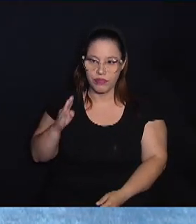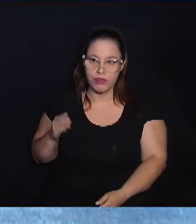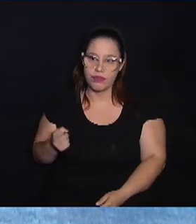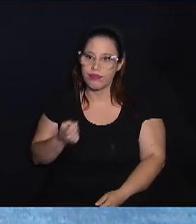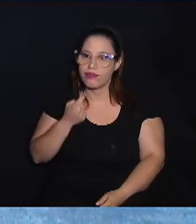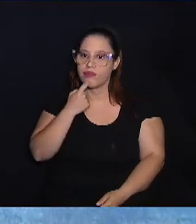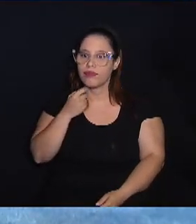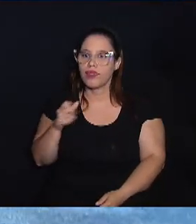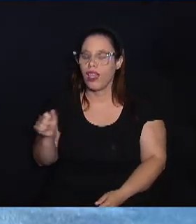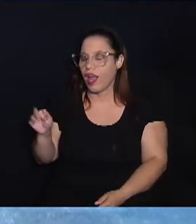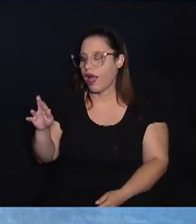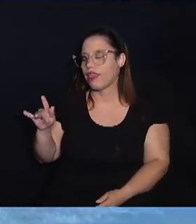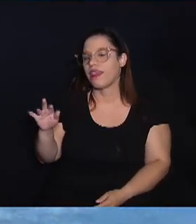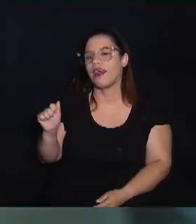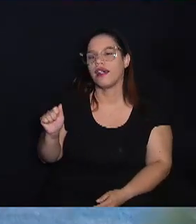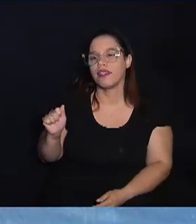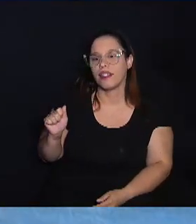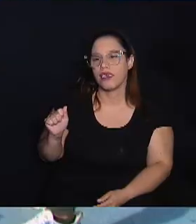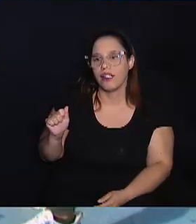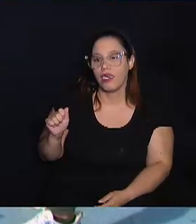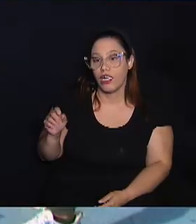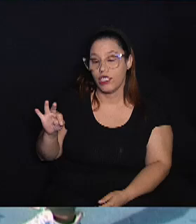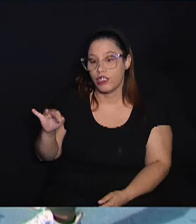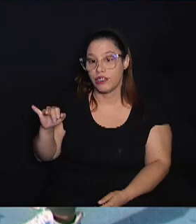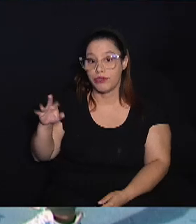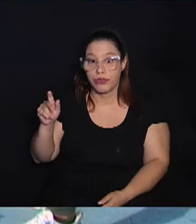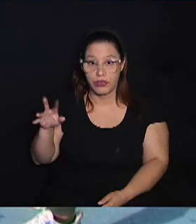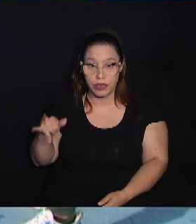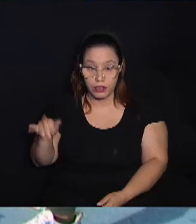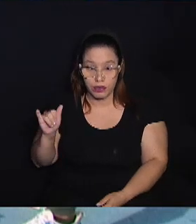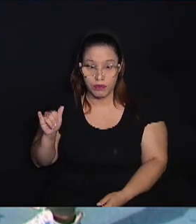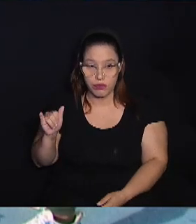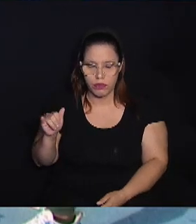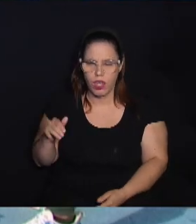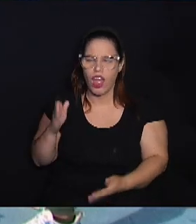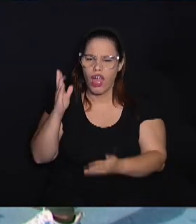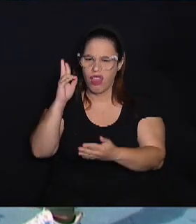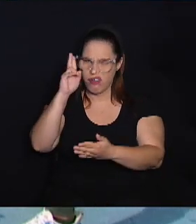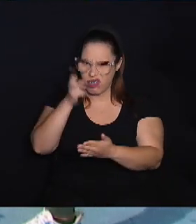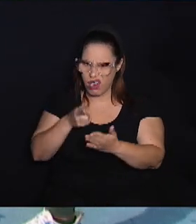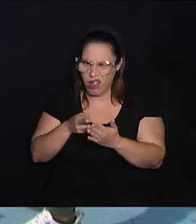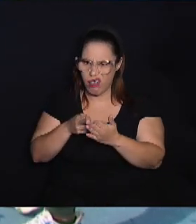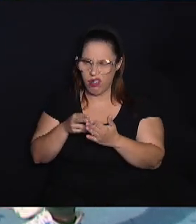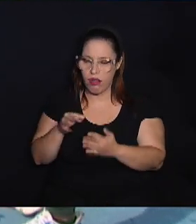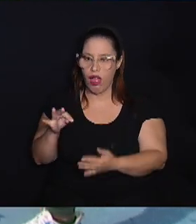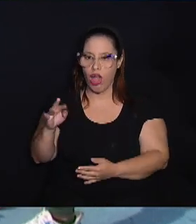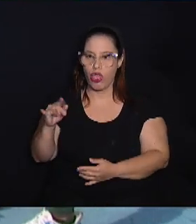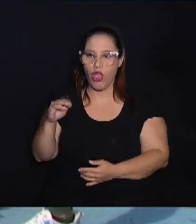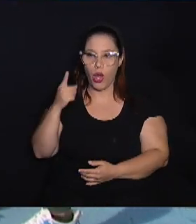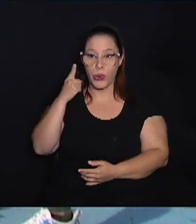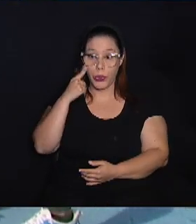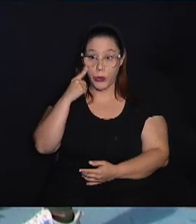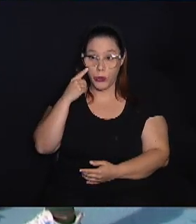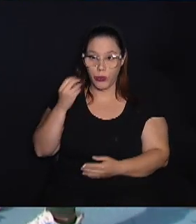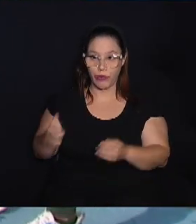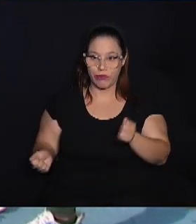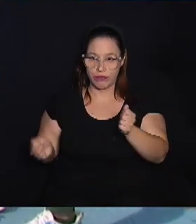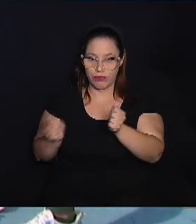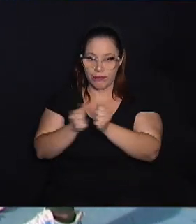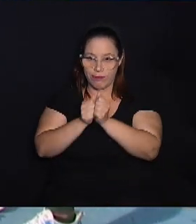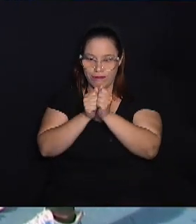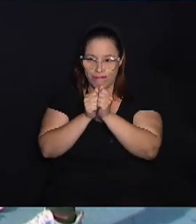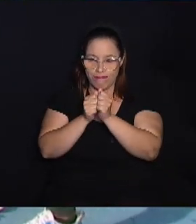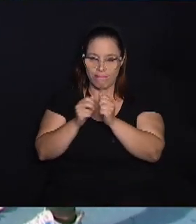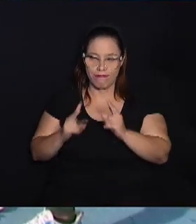a atleta velocista Tiffany Marinho. Tiffany, que já representou o Brasil em Tóquio, agora vai integrar a seleção brasileira